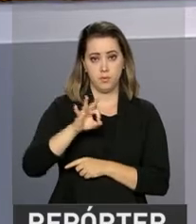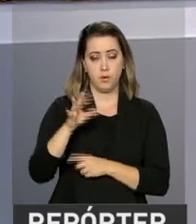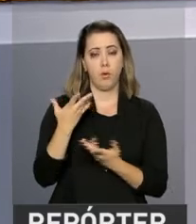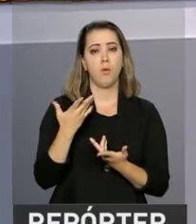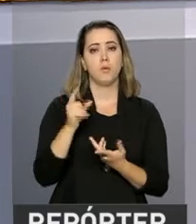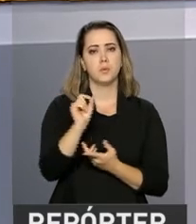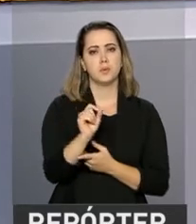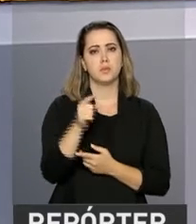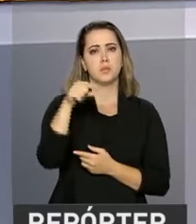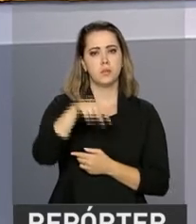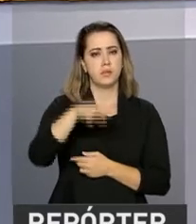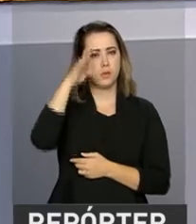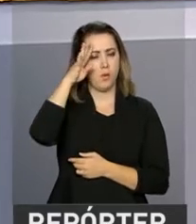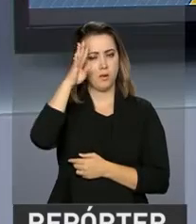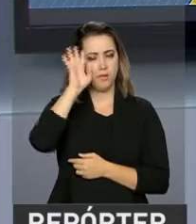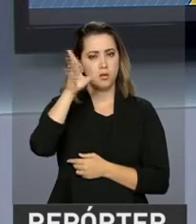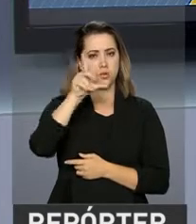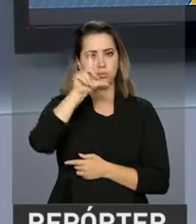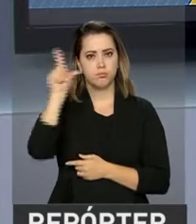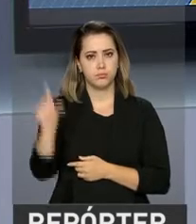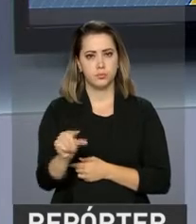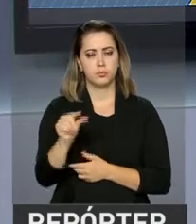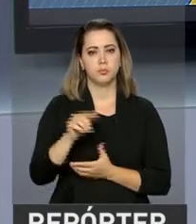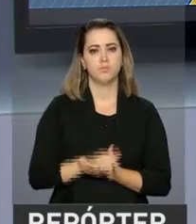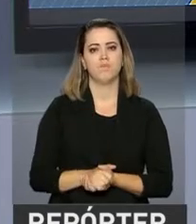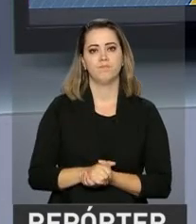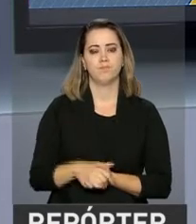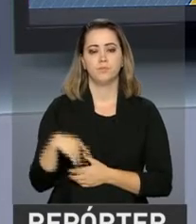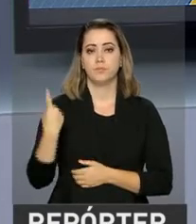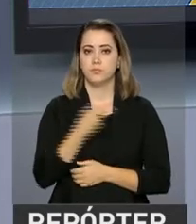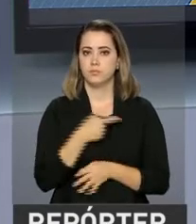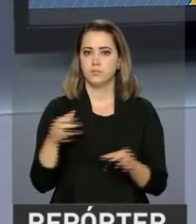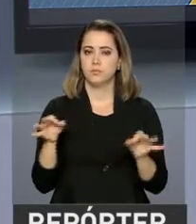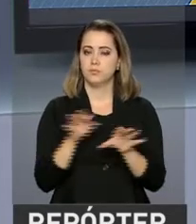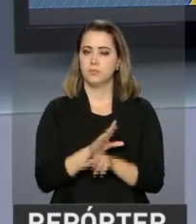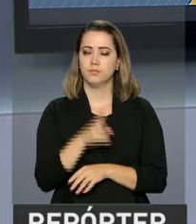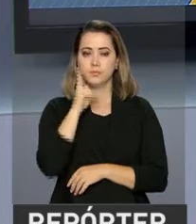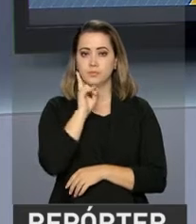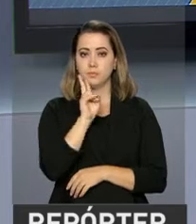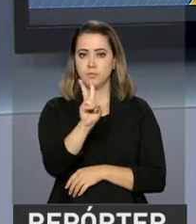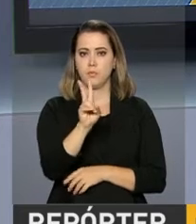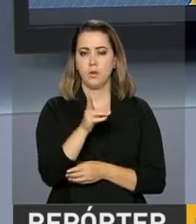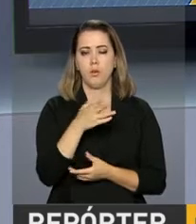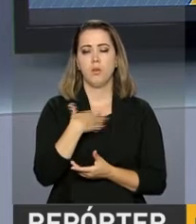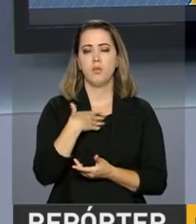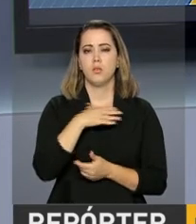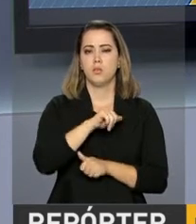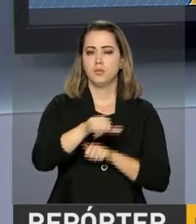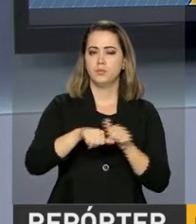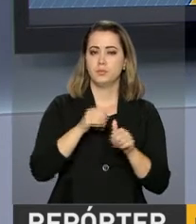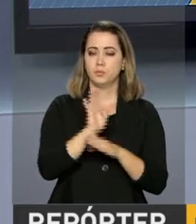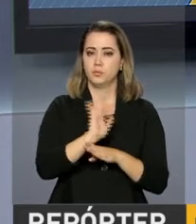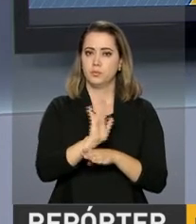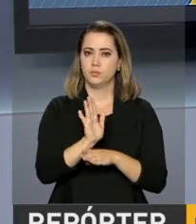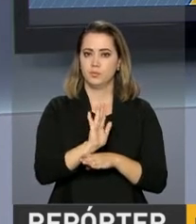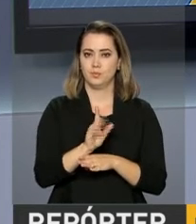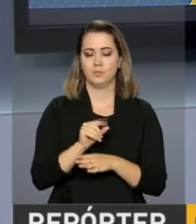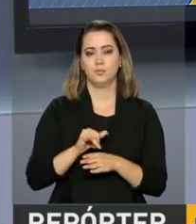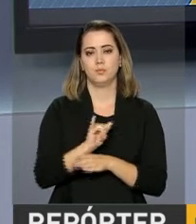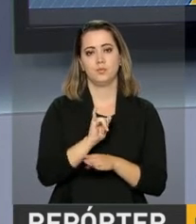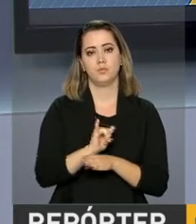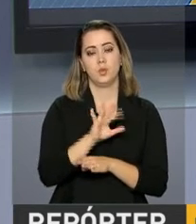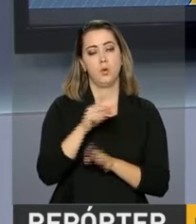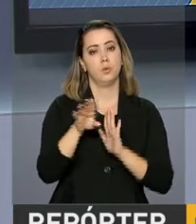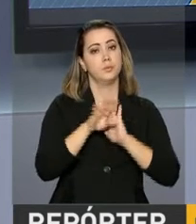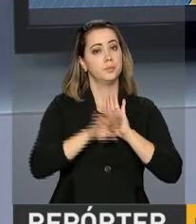nesta quarta feira esta edição termina aqui e você pode rever as reportagens em nosso canal no youtube